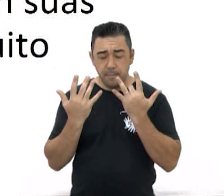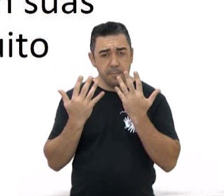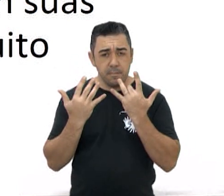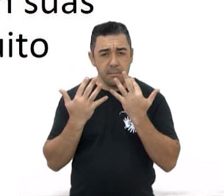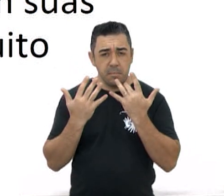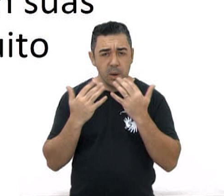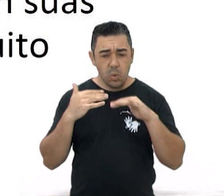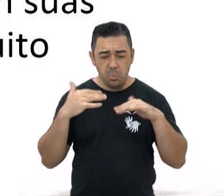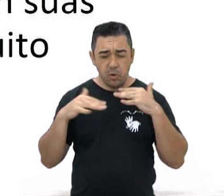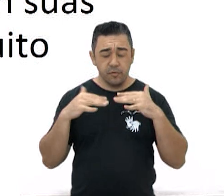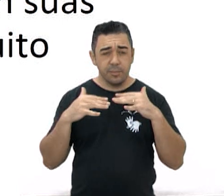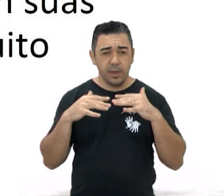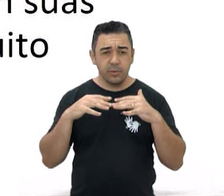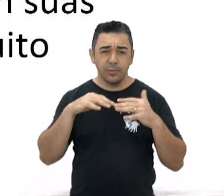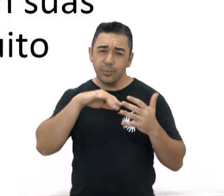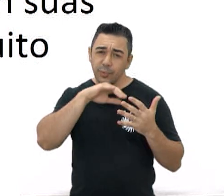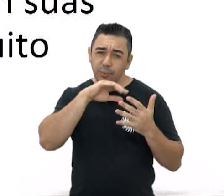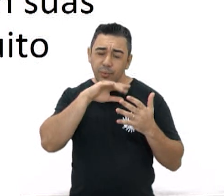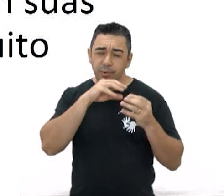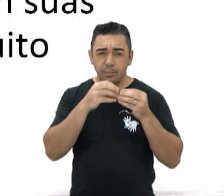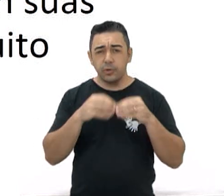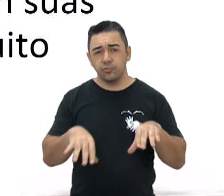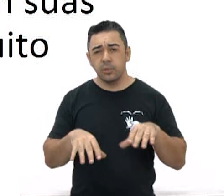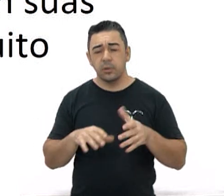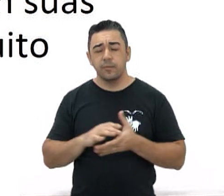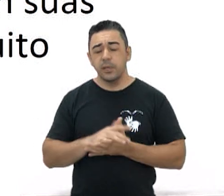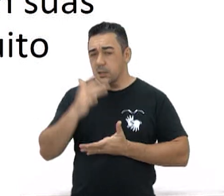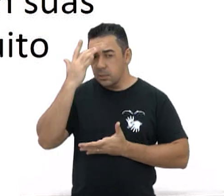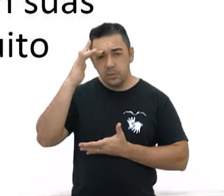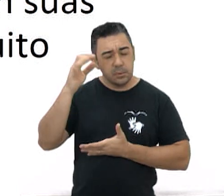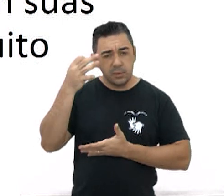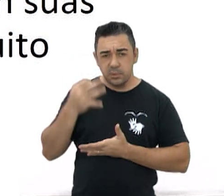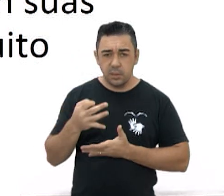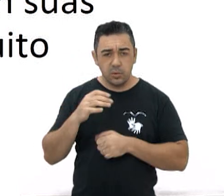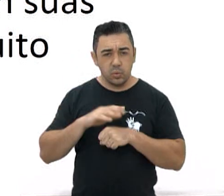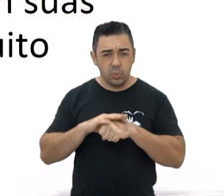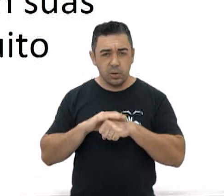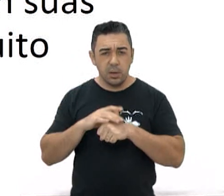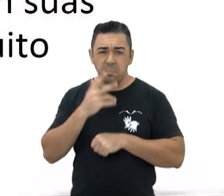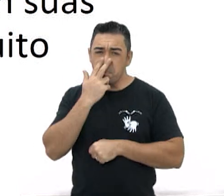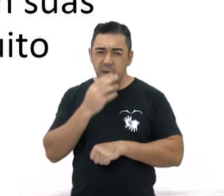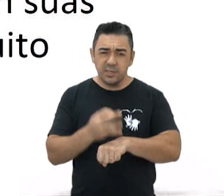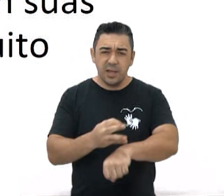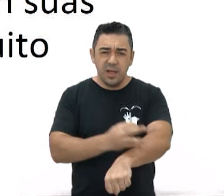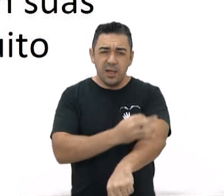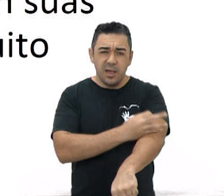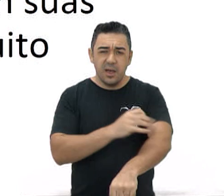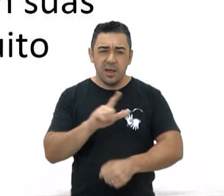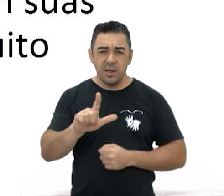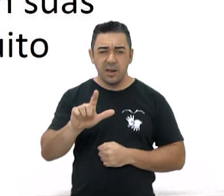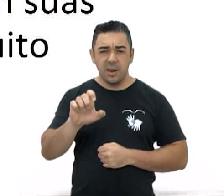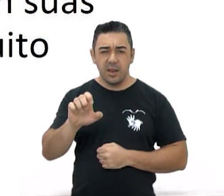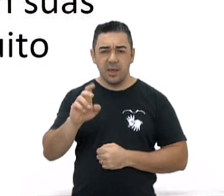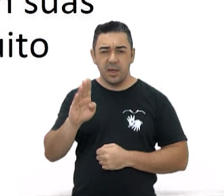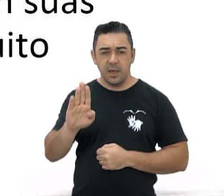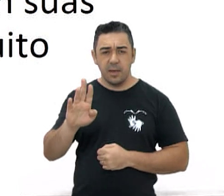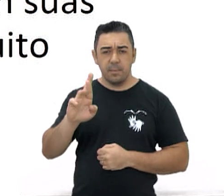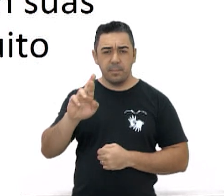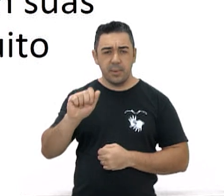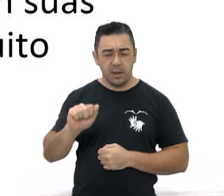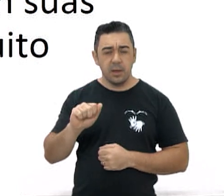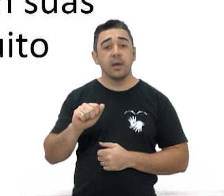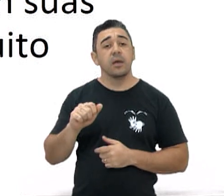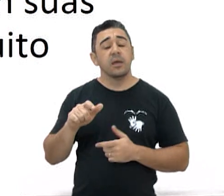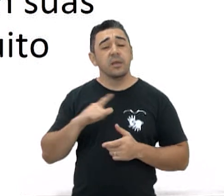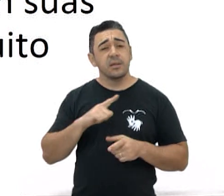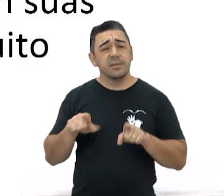braços. Não se sabe ao certo que doença era essa, é muito parecido com a lepra. E como ele trabalhava muito com as mãos,